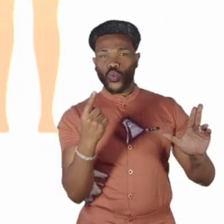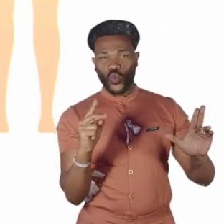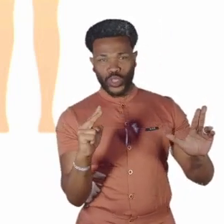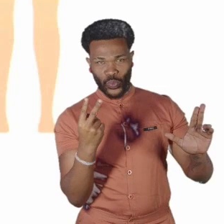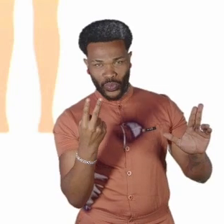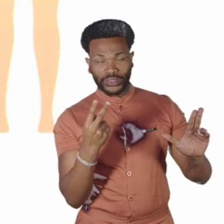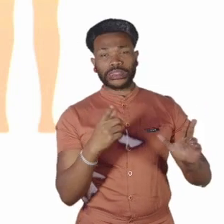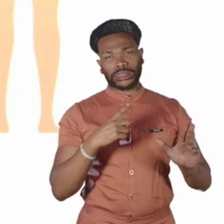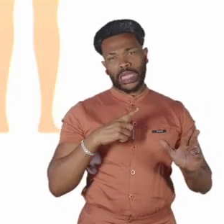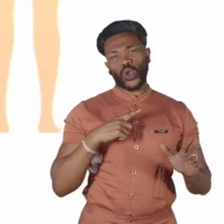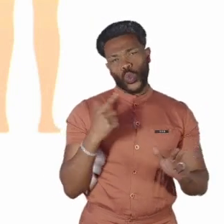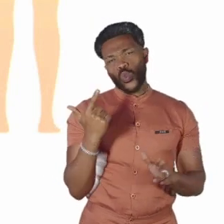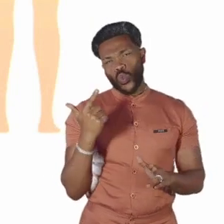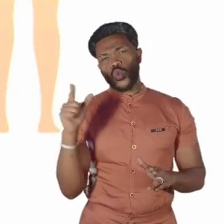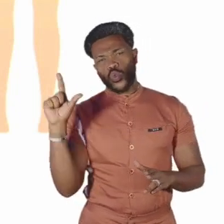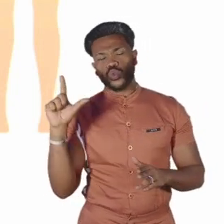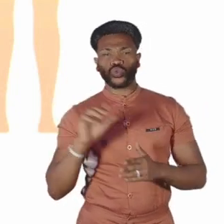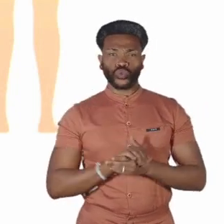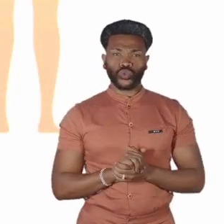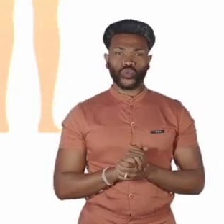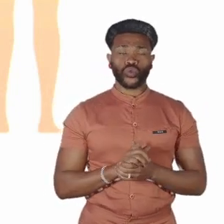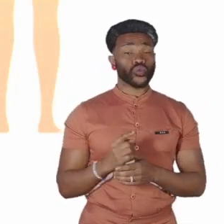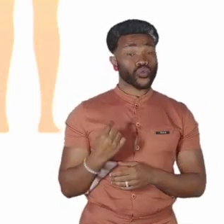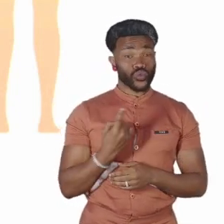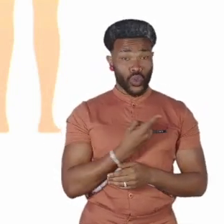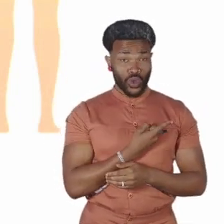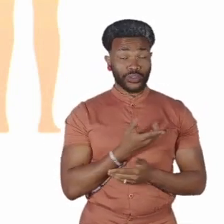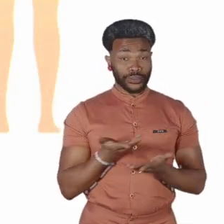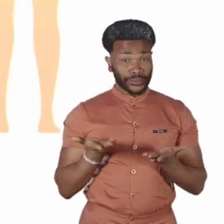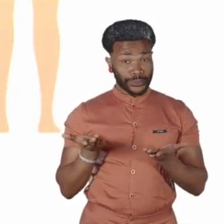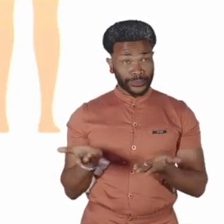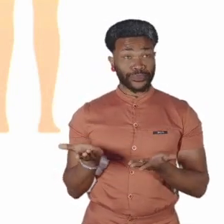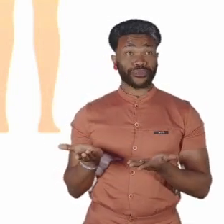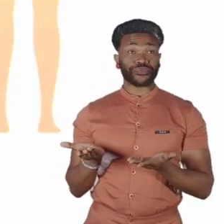Existem outros receptores aí que a gente também